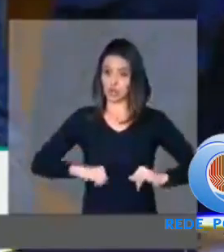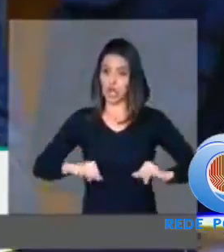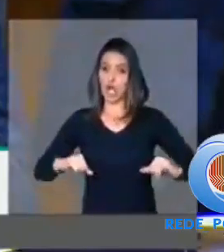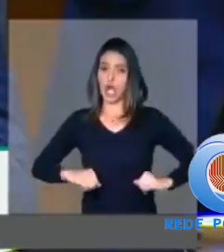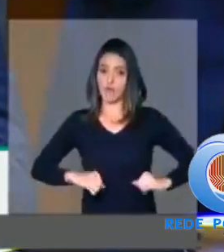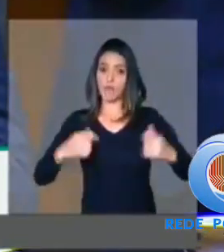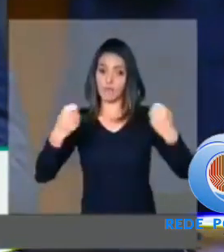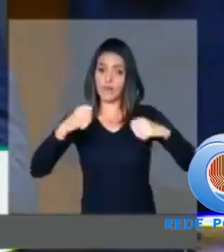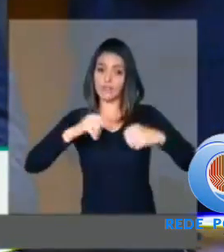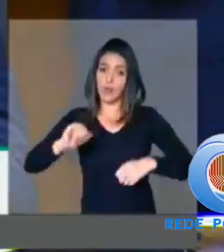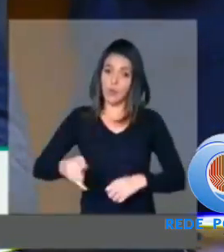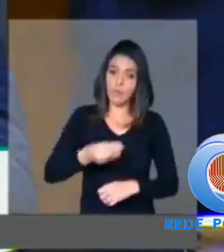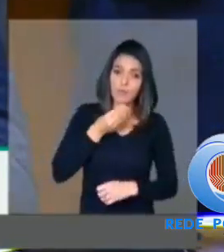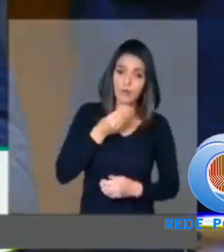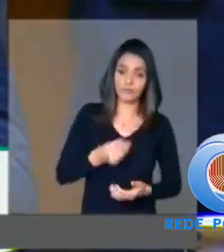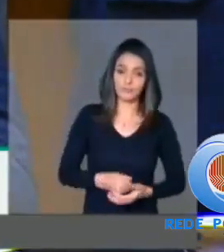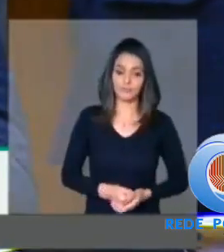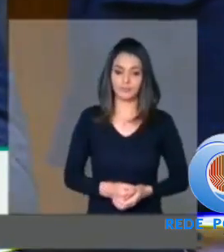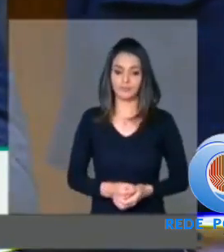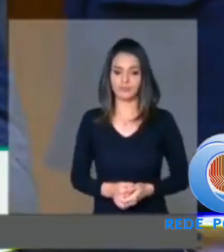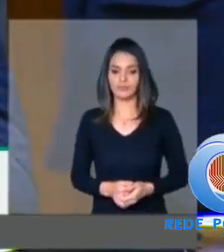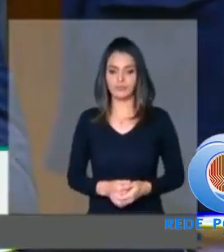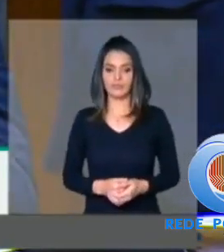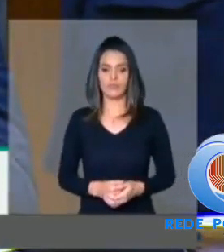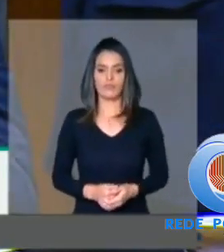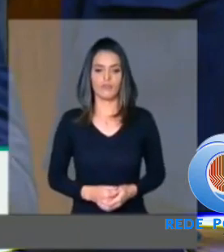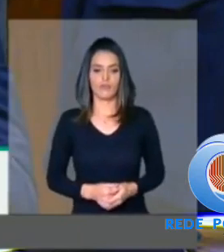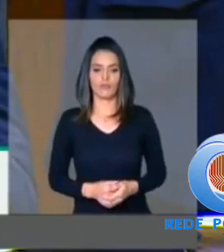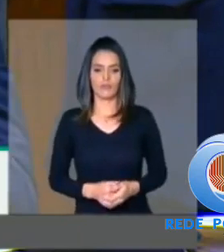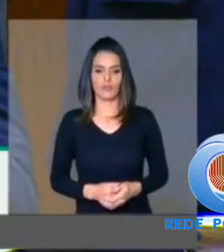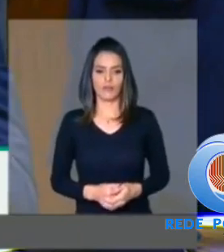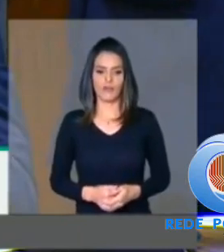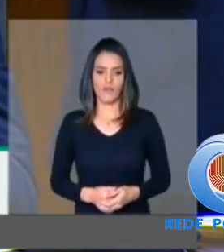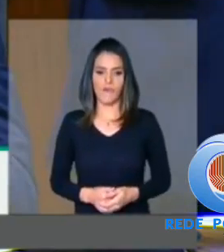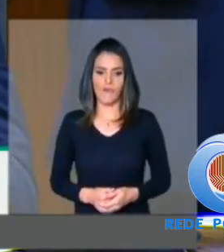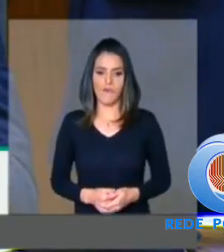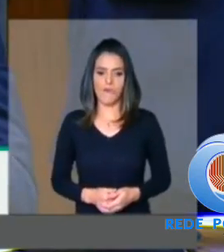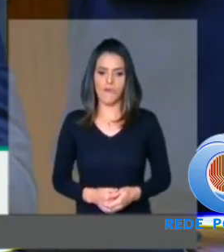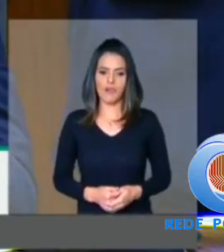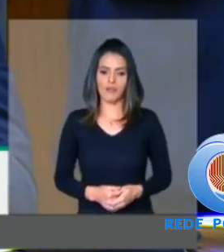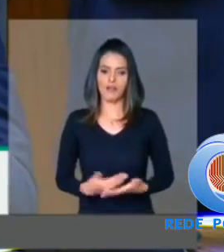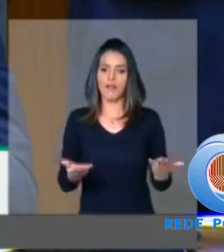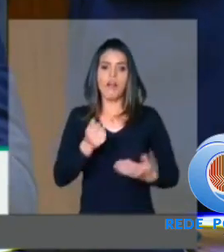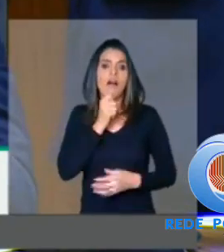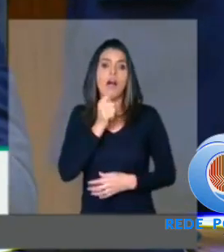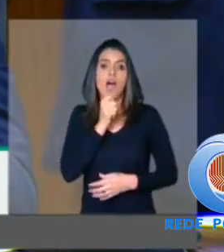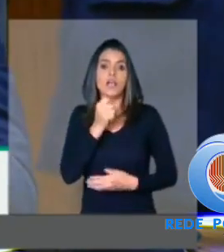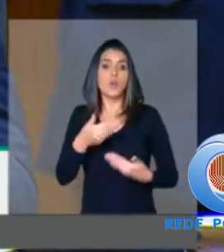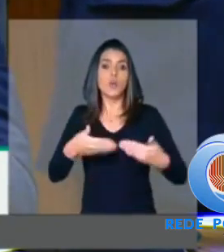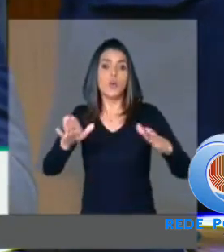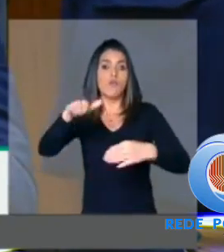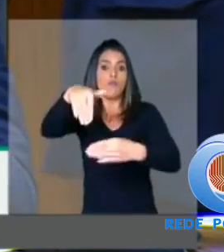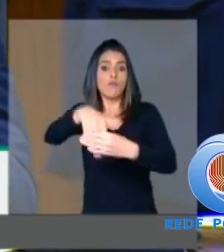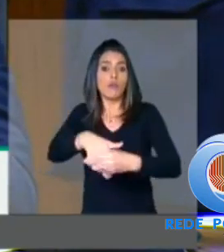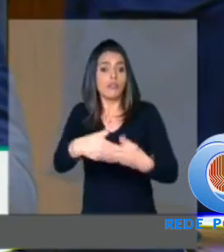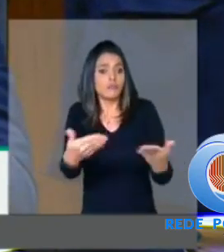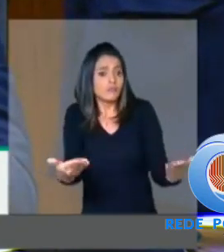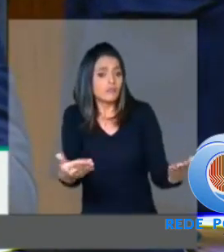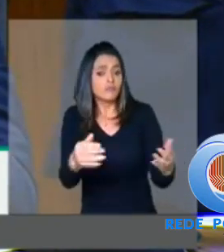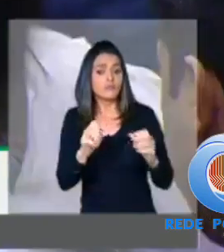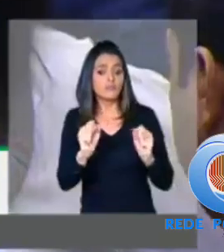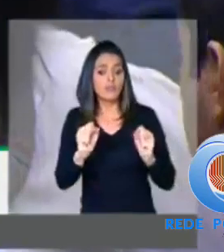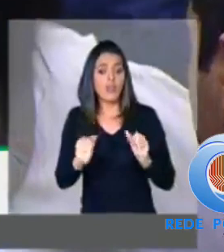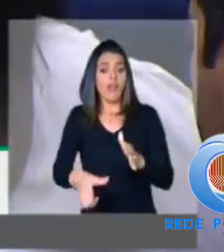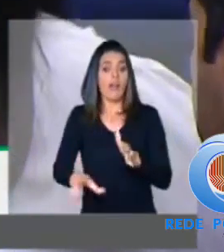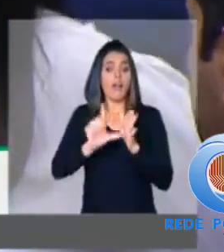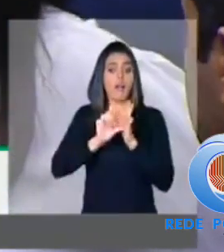Patriotas. Em votação. Esclarecimento ao relator, presidente, enquanto vota. É possível? Ainda não começou ainda a votação. Sim, presidente. Mas